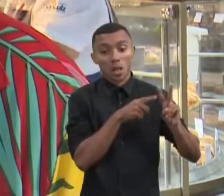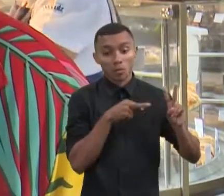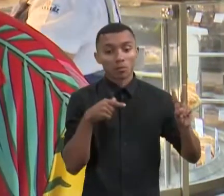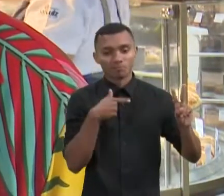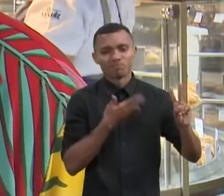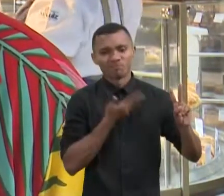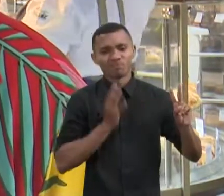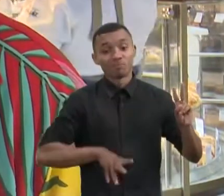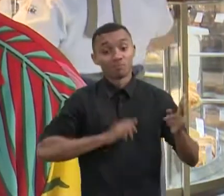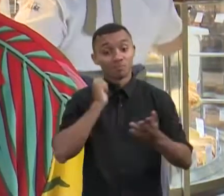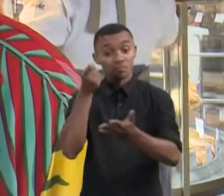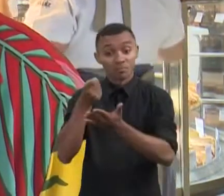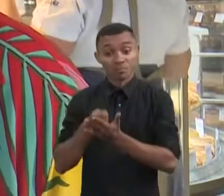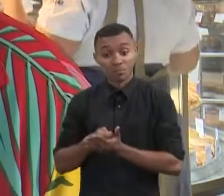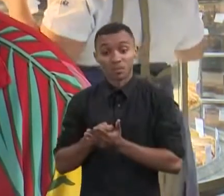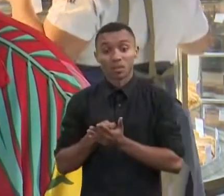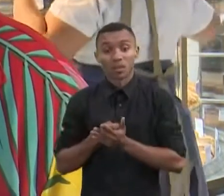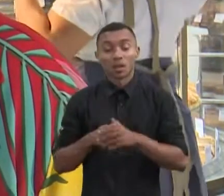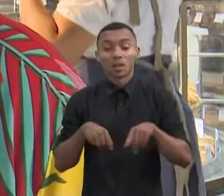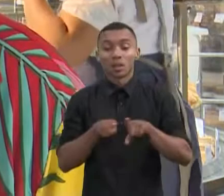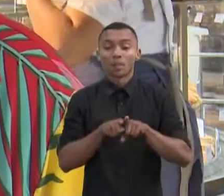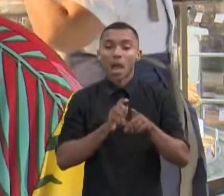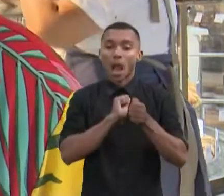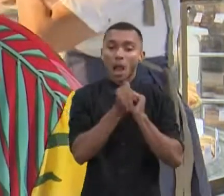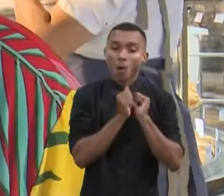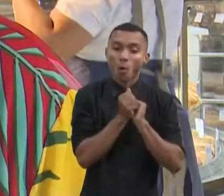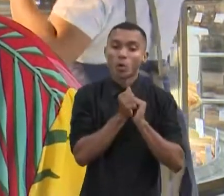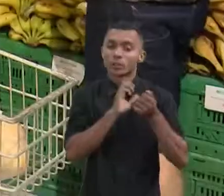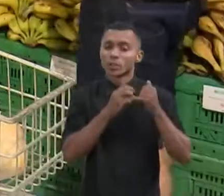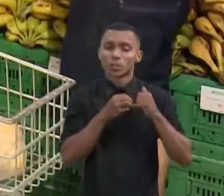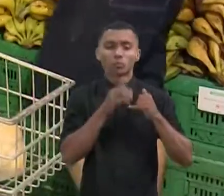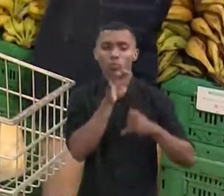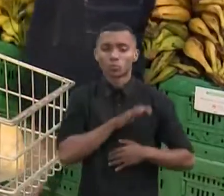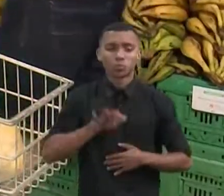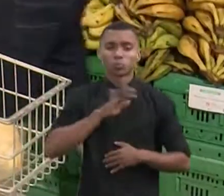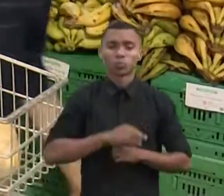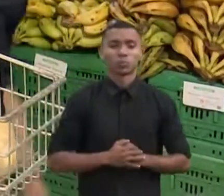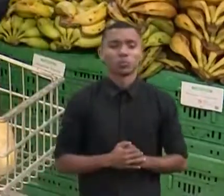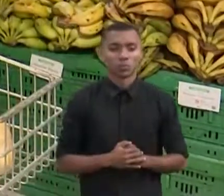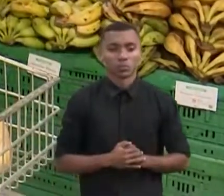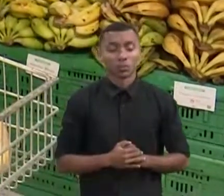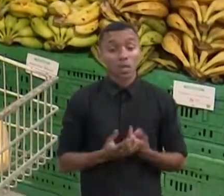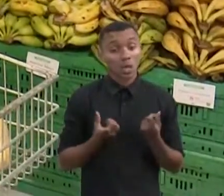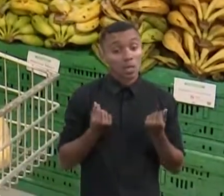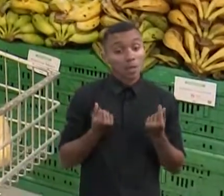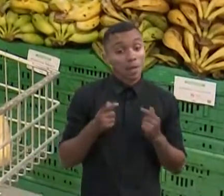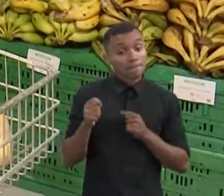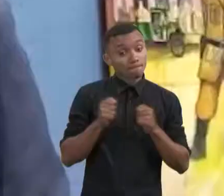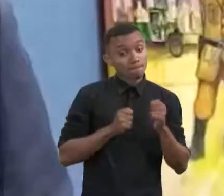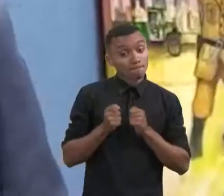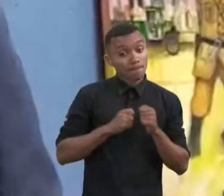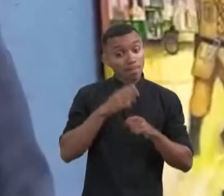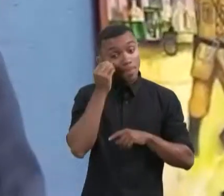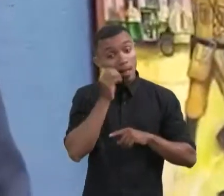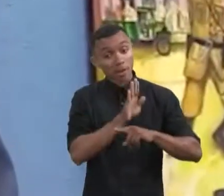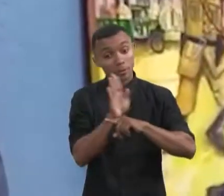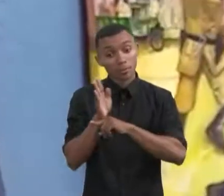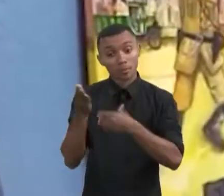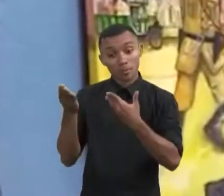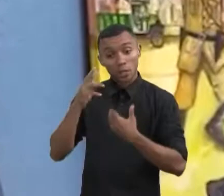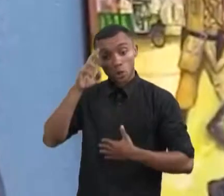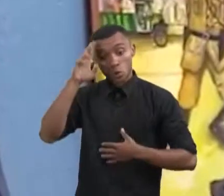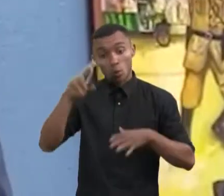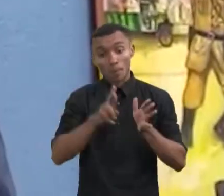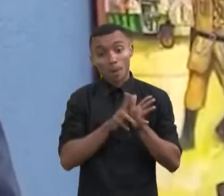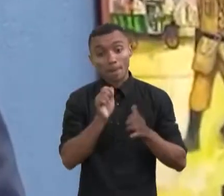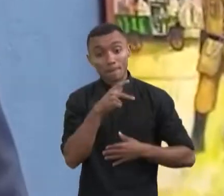bastante. E também cereais, de uma forma geral. Para diminuir os custos para o consumidor, o